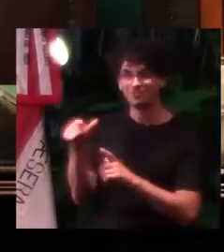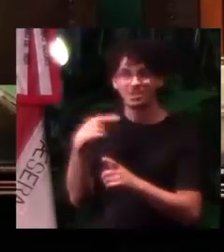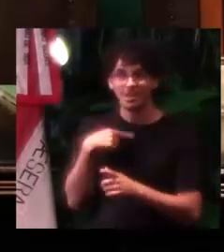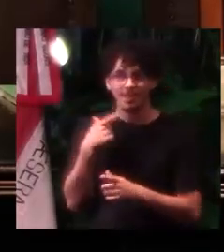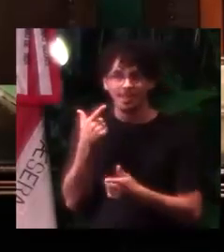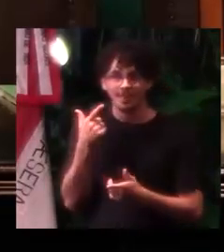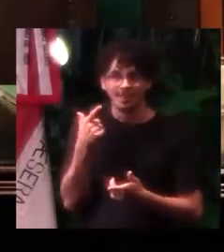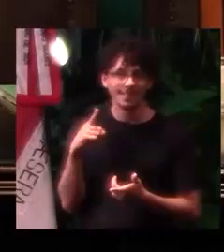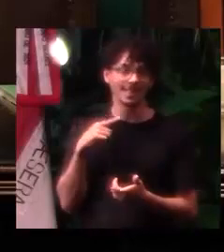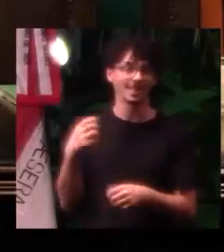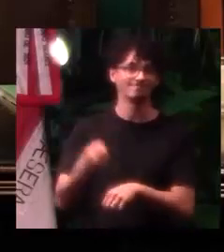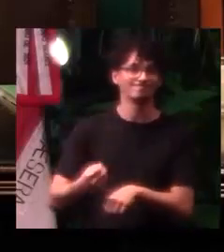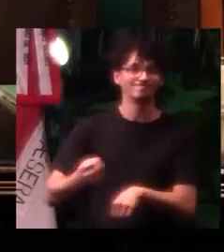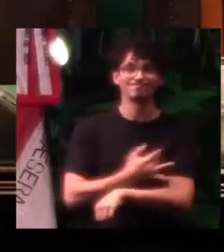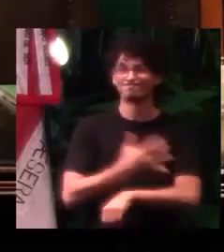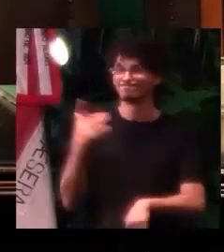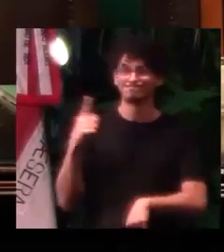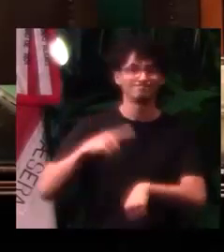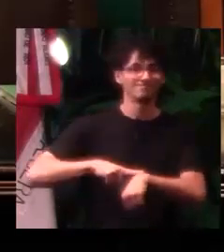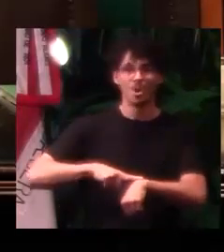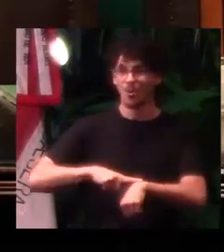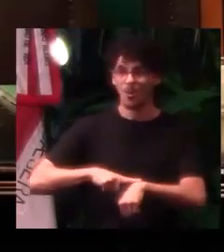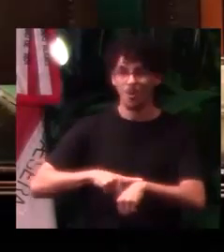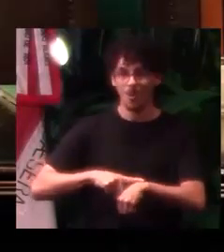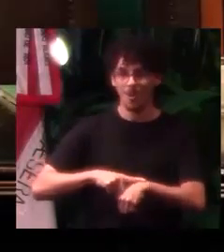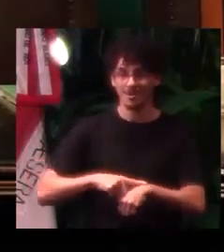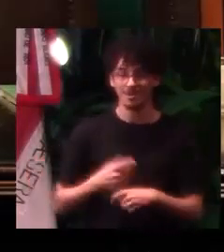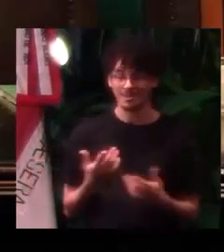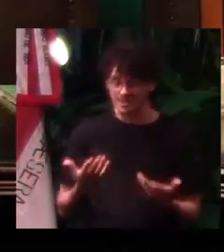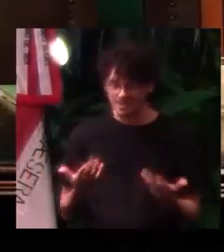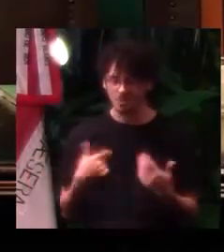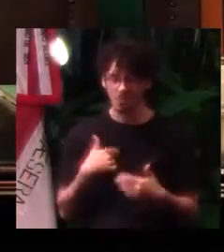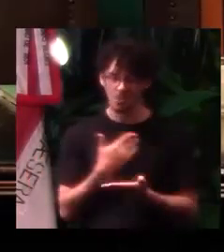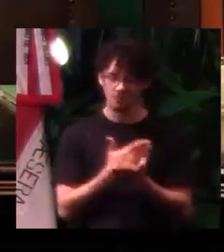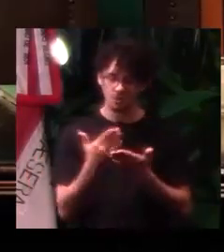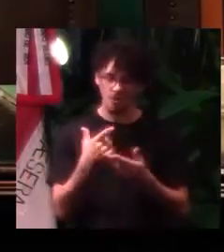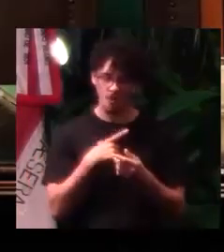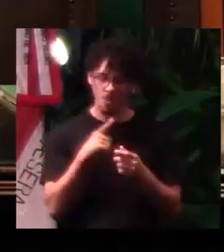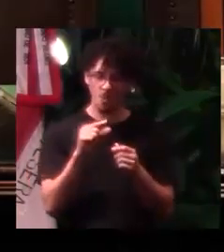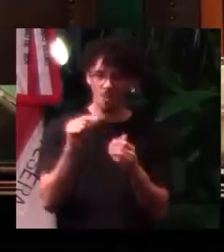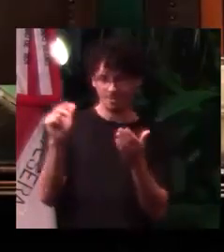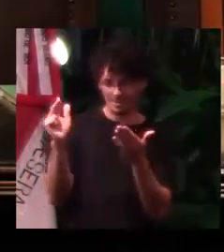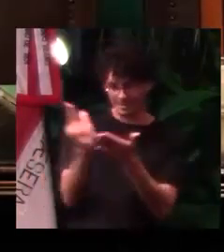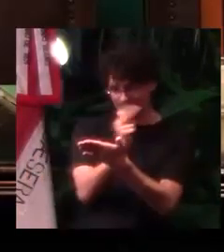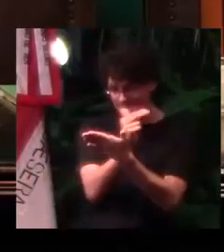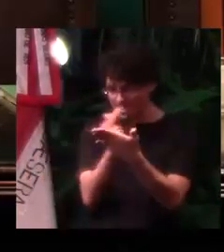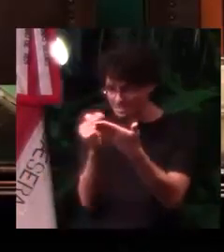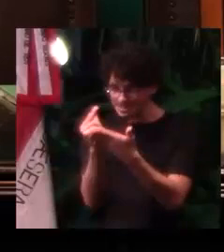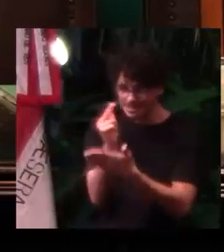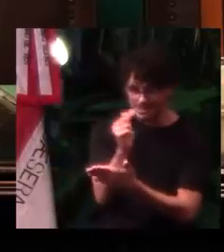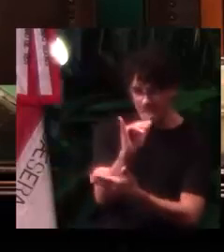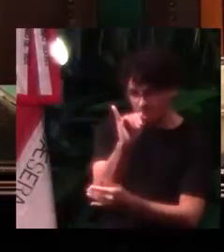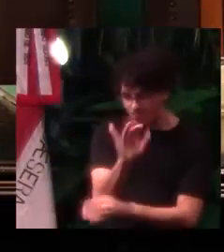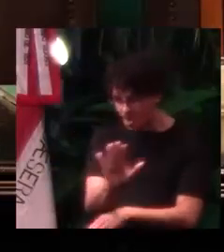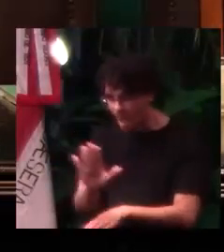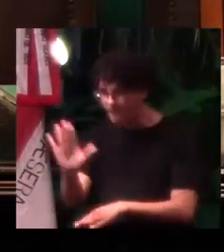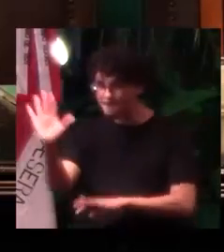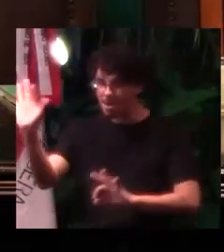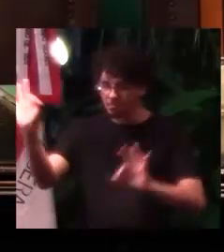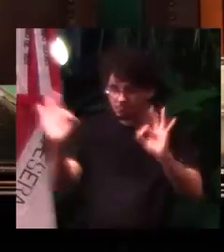determinados sentimentos imediatos, né? Então, quando você compõe uma imagem com uma música, aquilo já